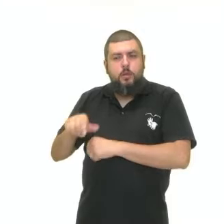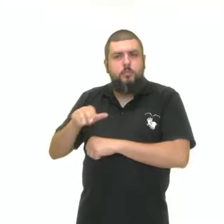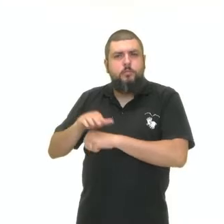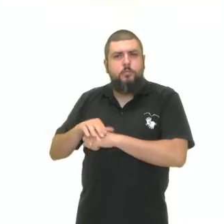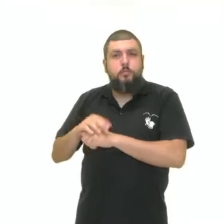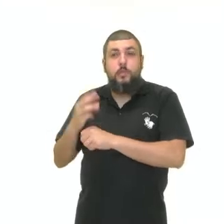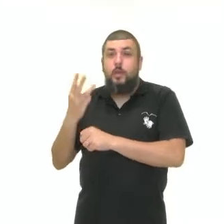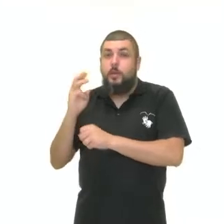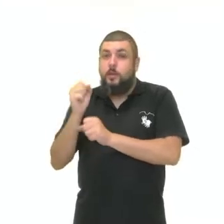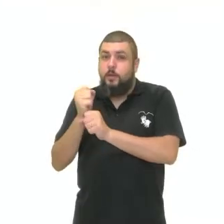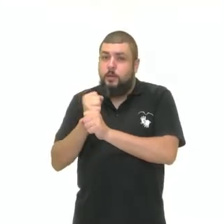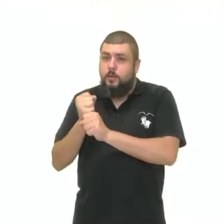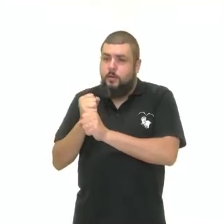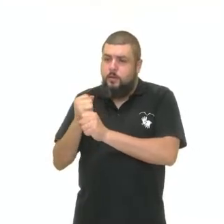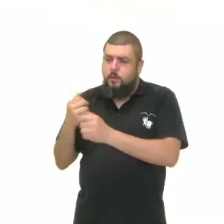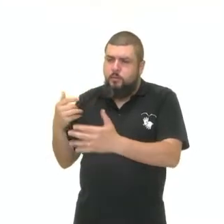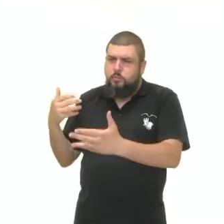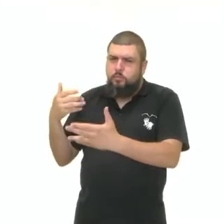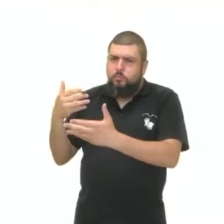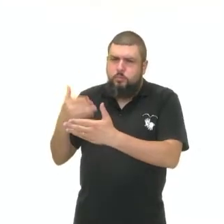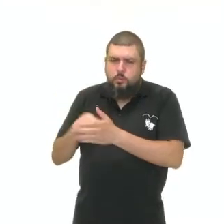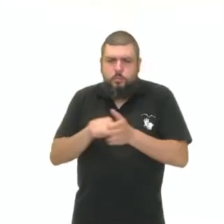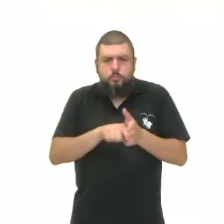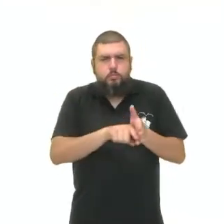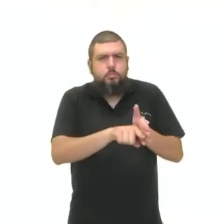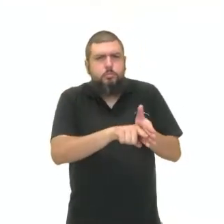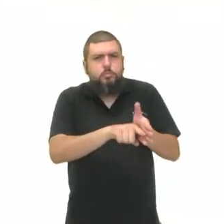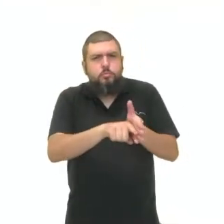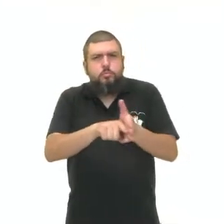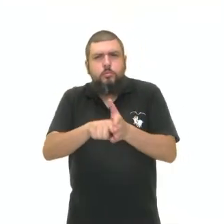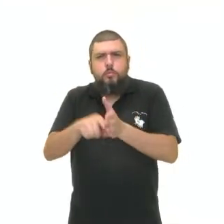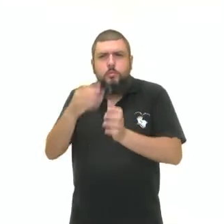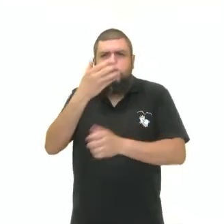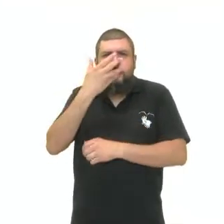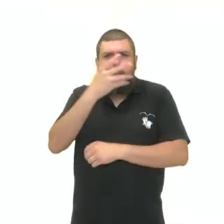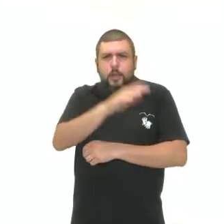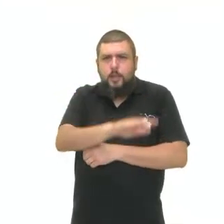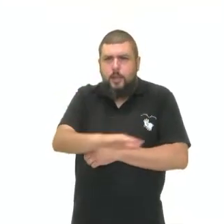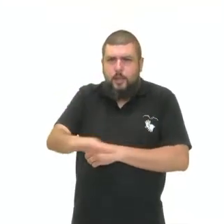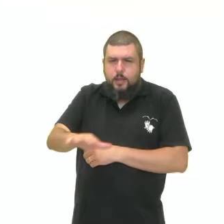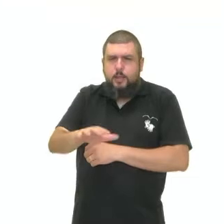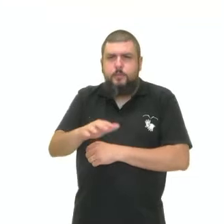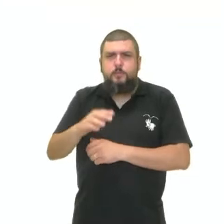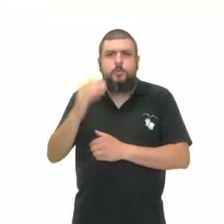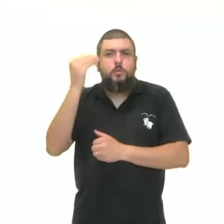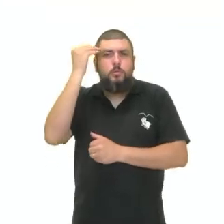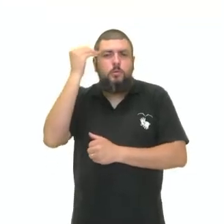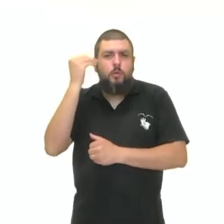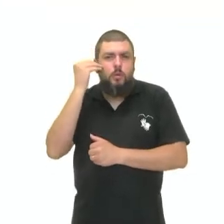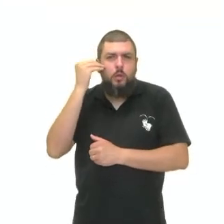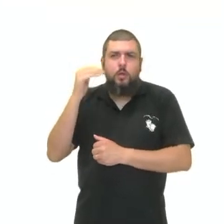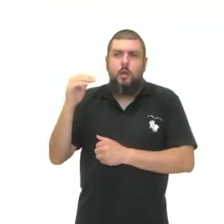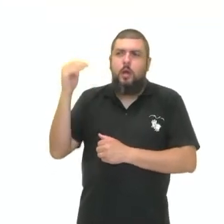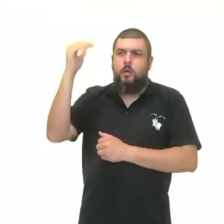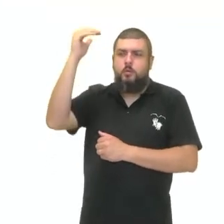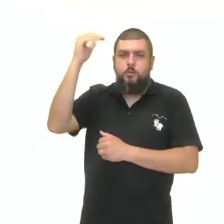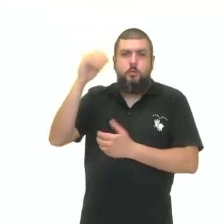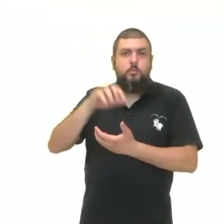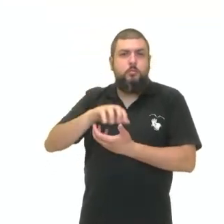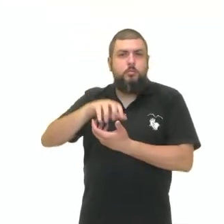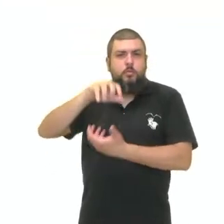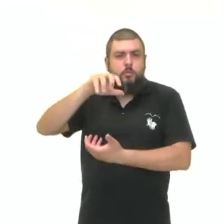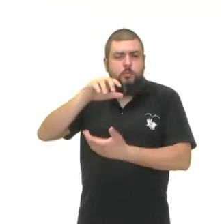de pesquisa junto com crianças e adolescentes, adultos e idosos nos Estados